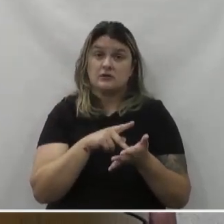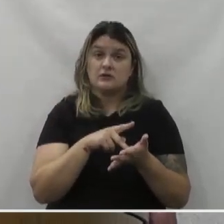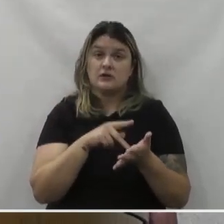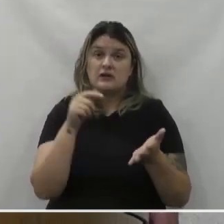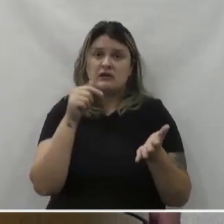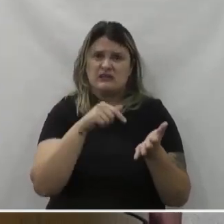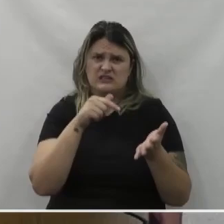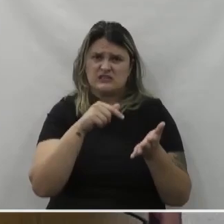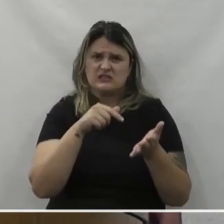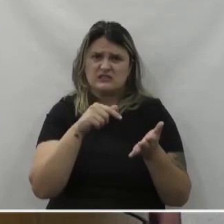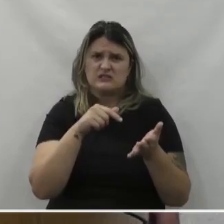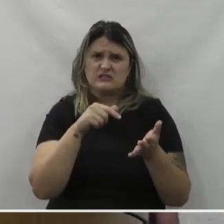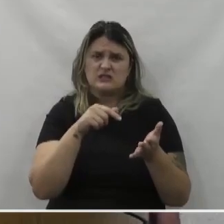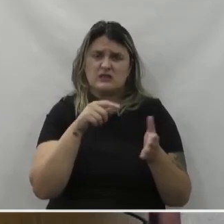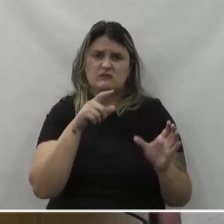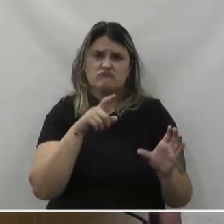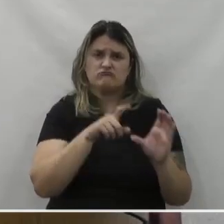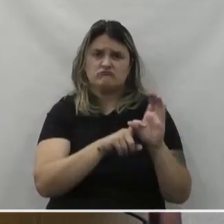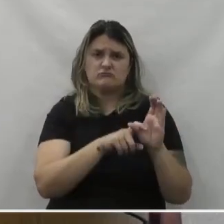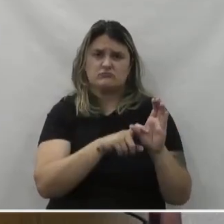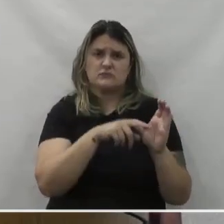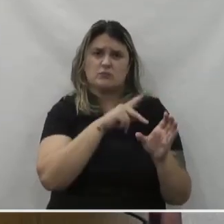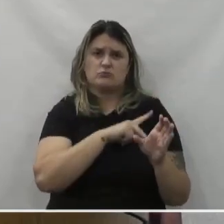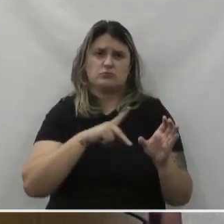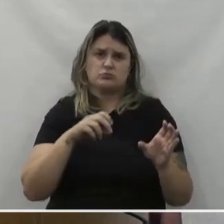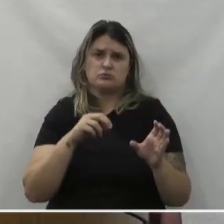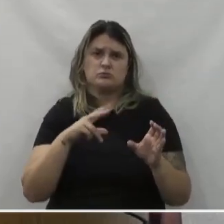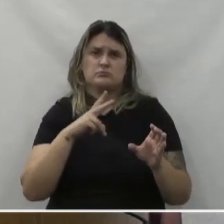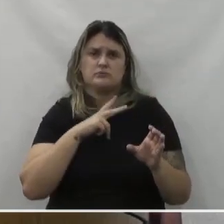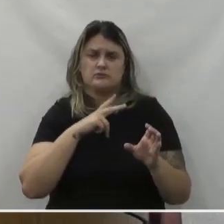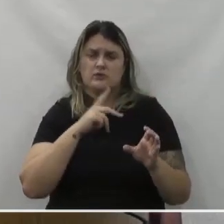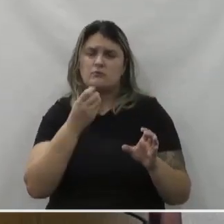esse tipo de parceria público-privada.